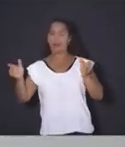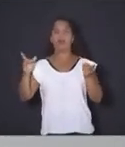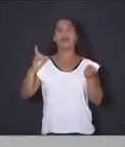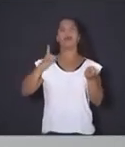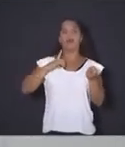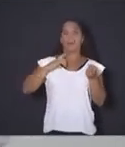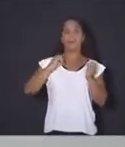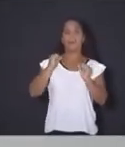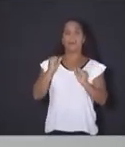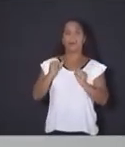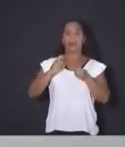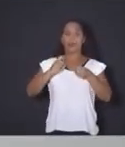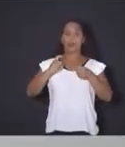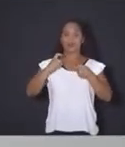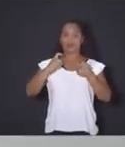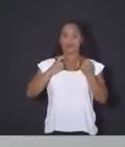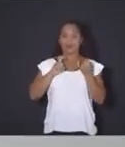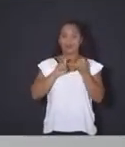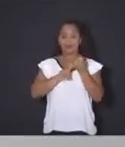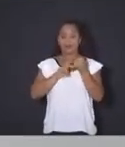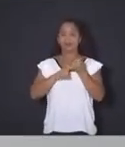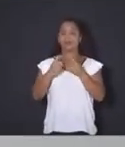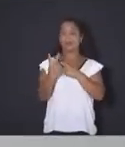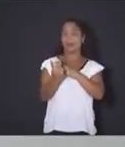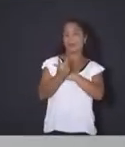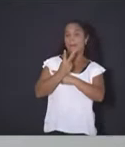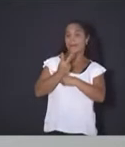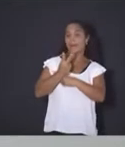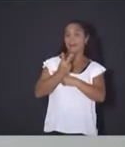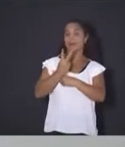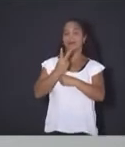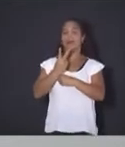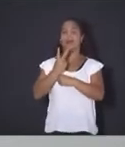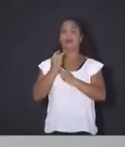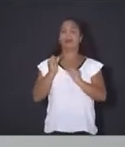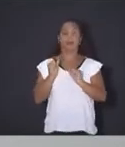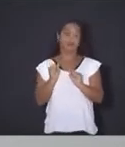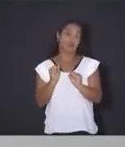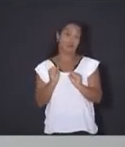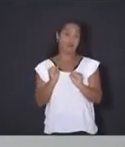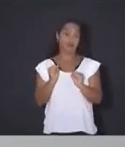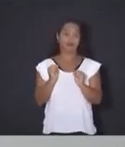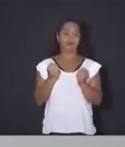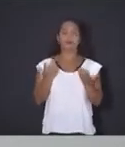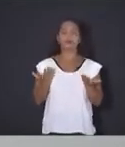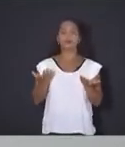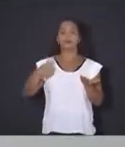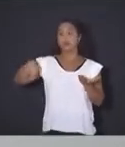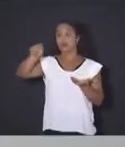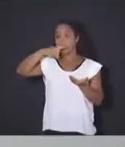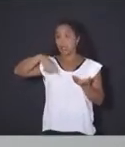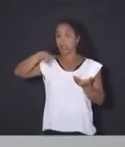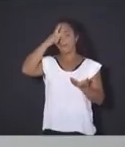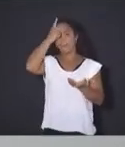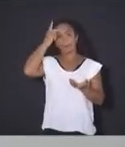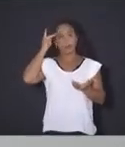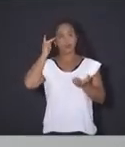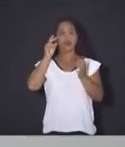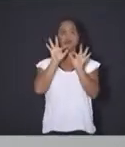uma comprar a estação tem uma possibilidade portanto que as pessoas e as famílias